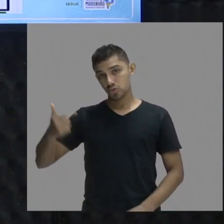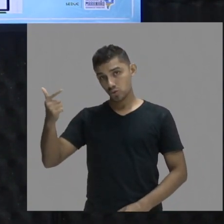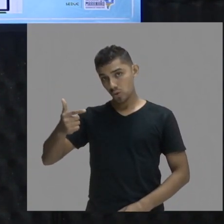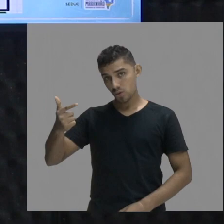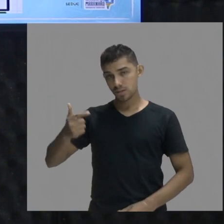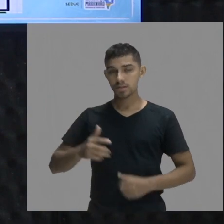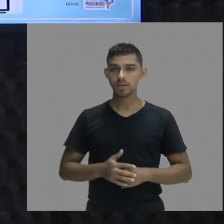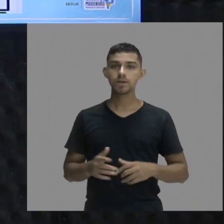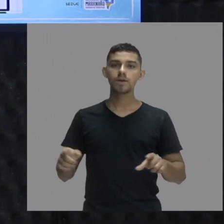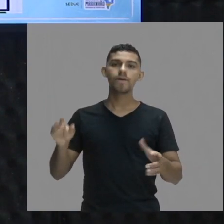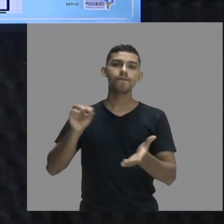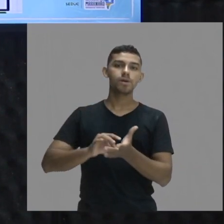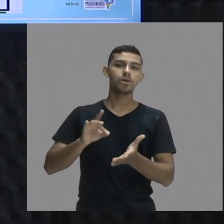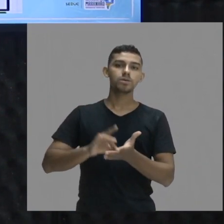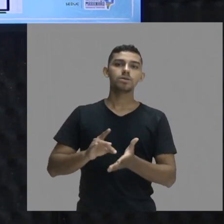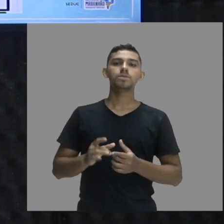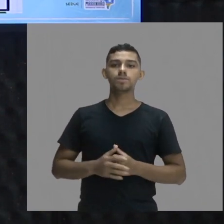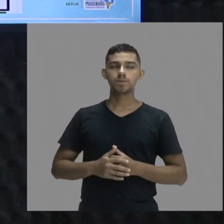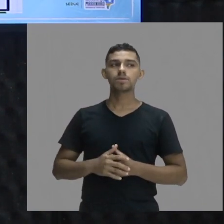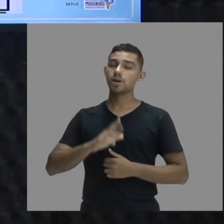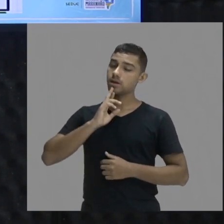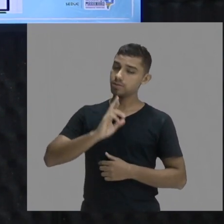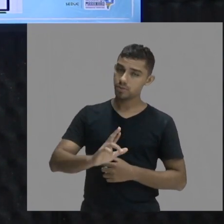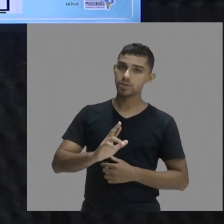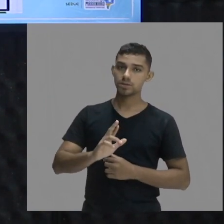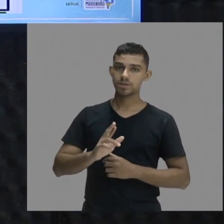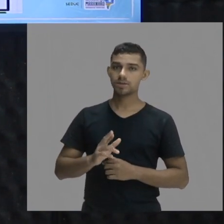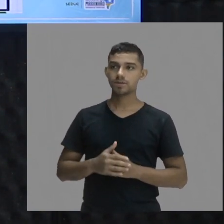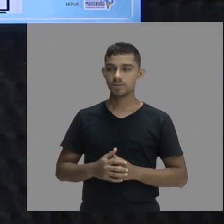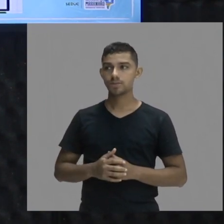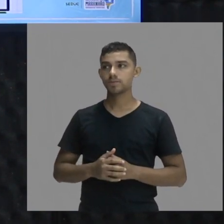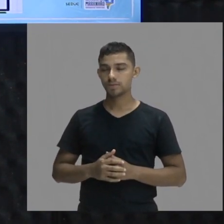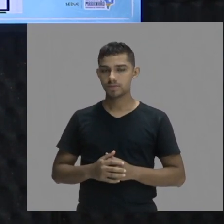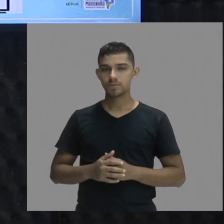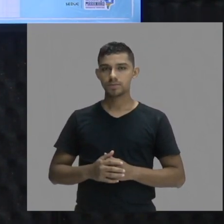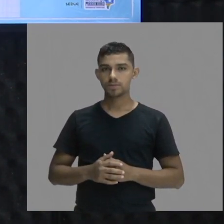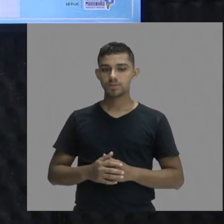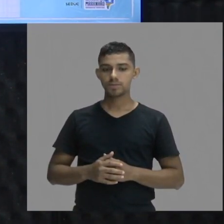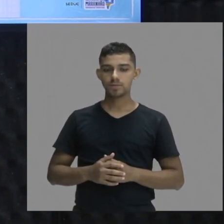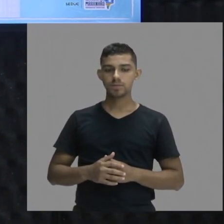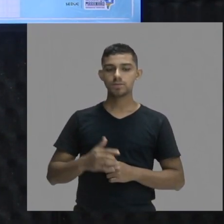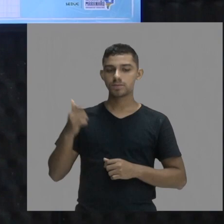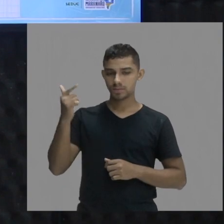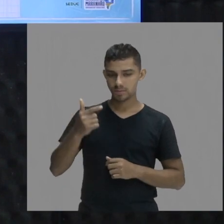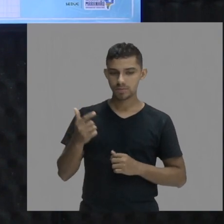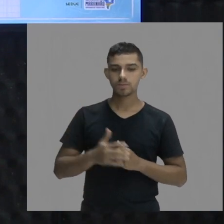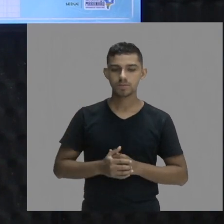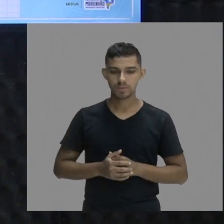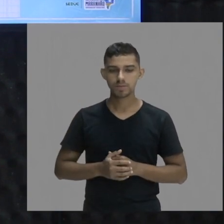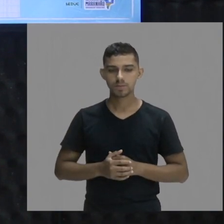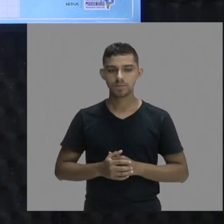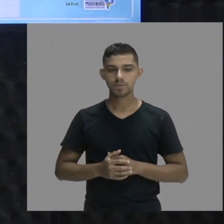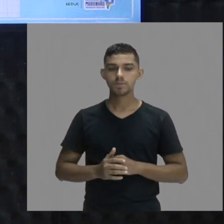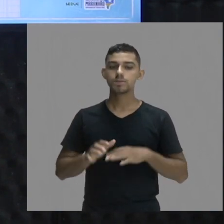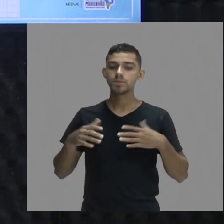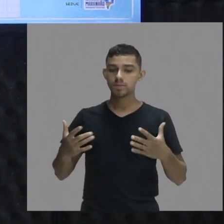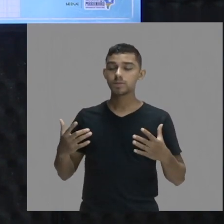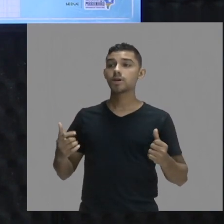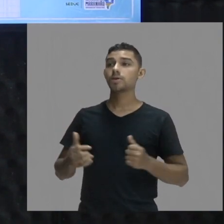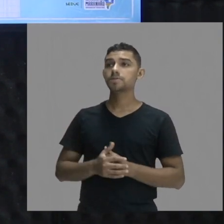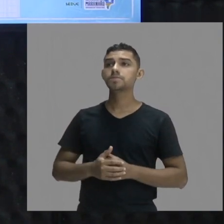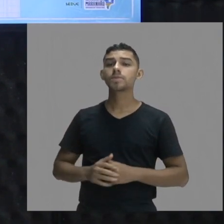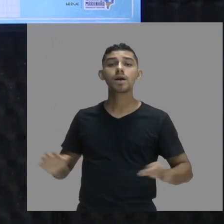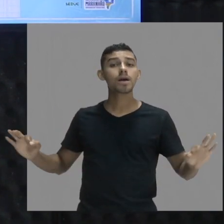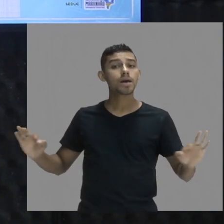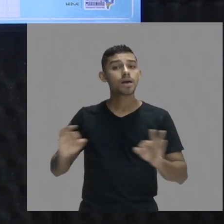elemento aqui. Então a resposta aí, pessoal, é somente a 2, que é a resposta. Tá? Galera, e